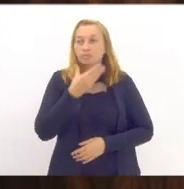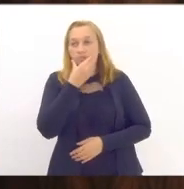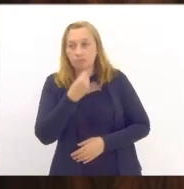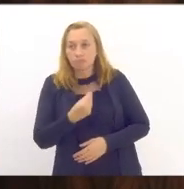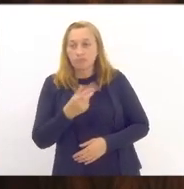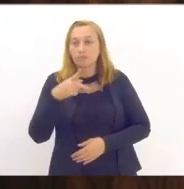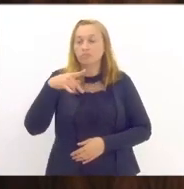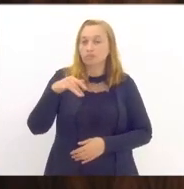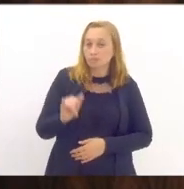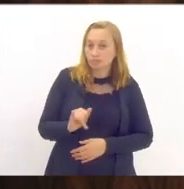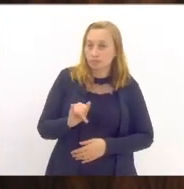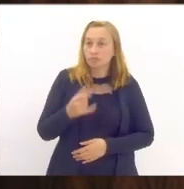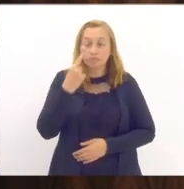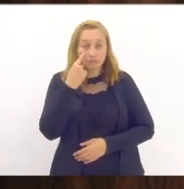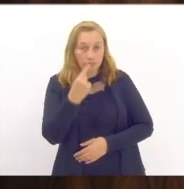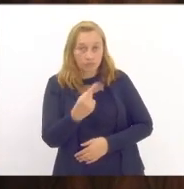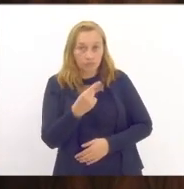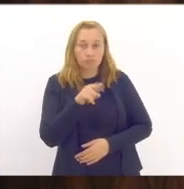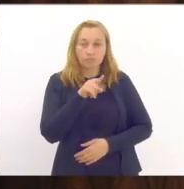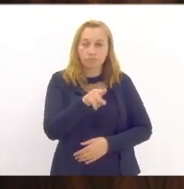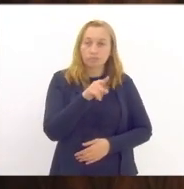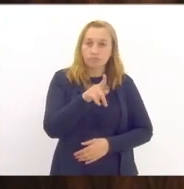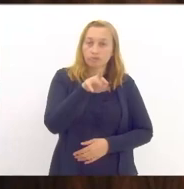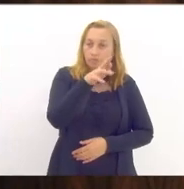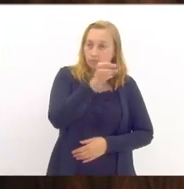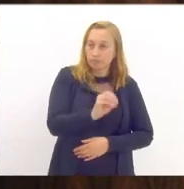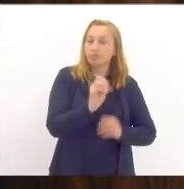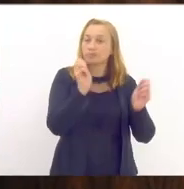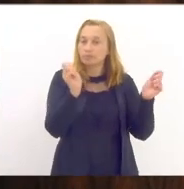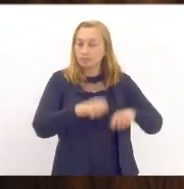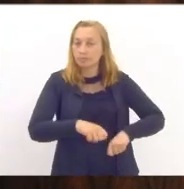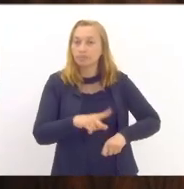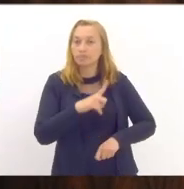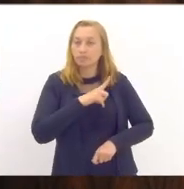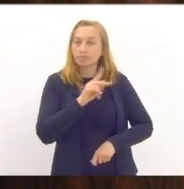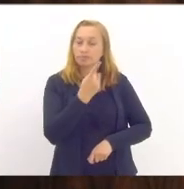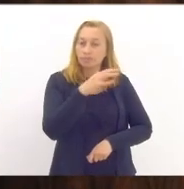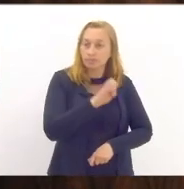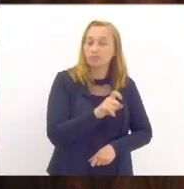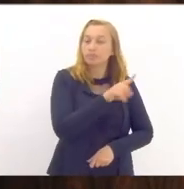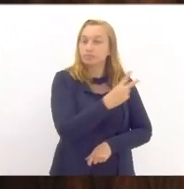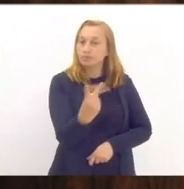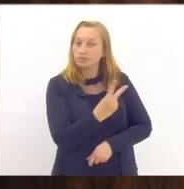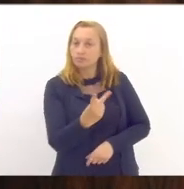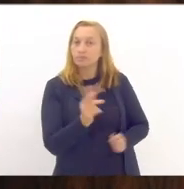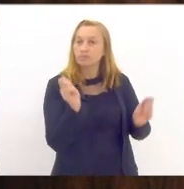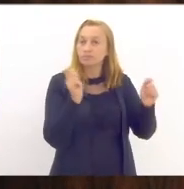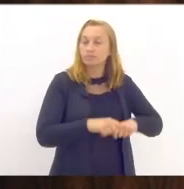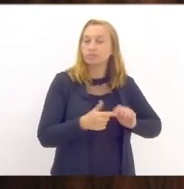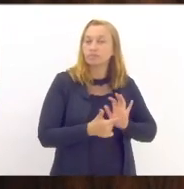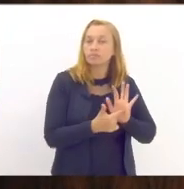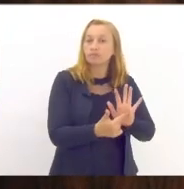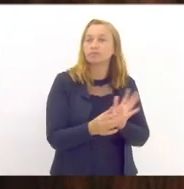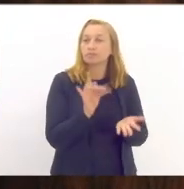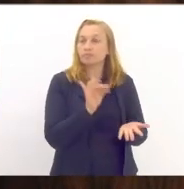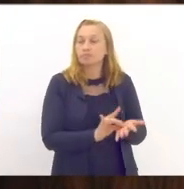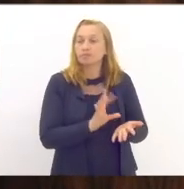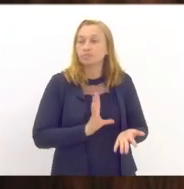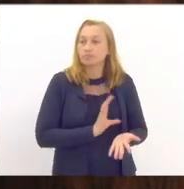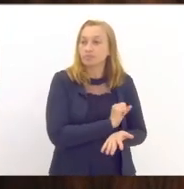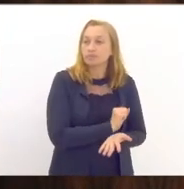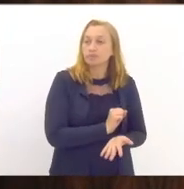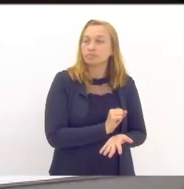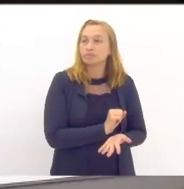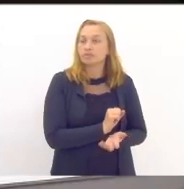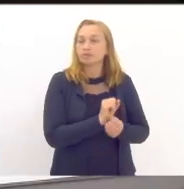como pai, ver que você, Pedro, foi capaz, você, Eric, vocês foram capazes de demonstrar que a verdade do amor,